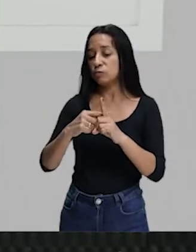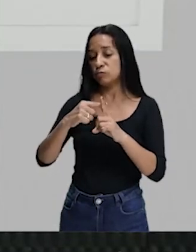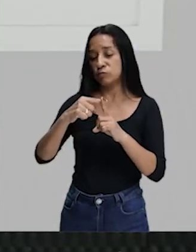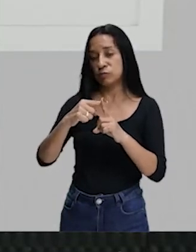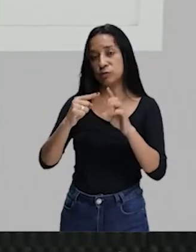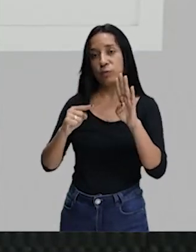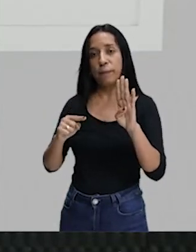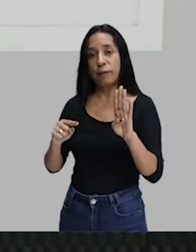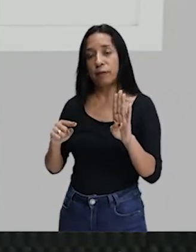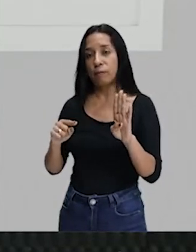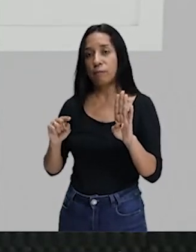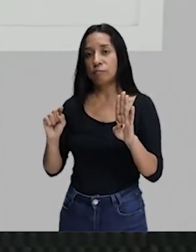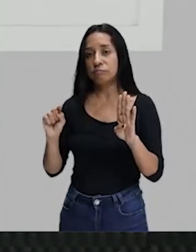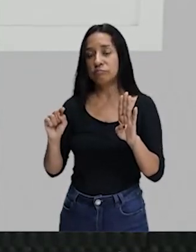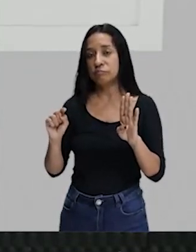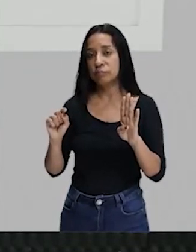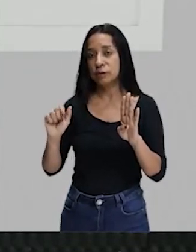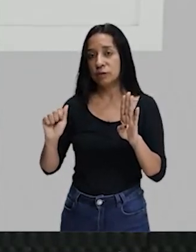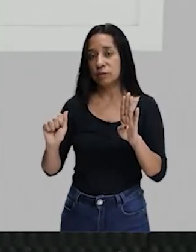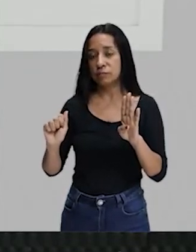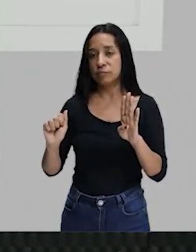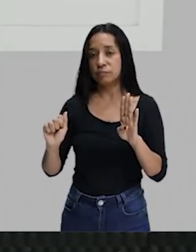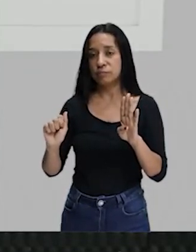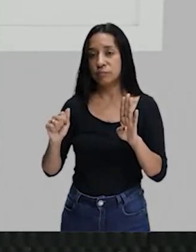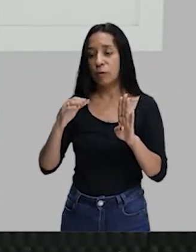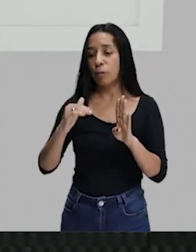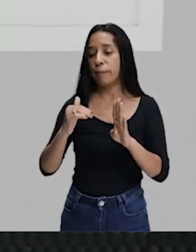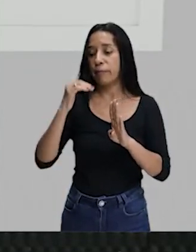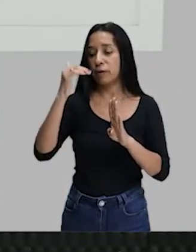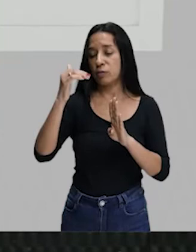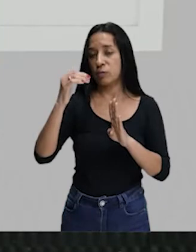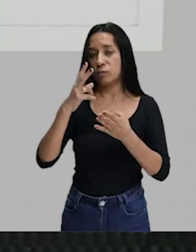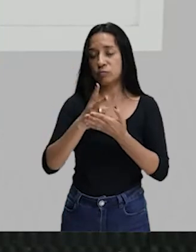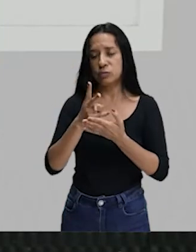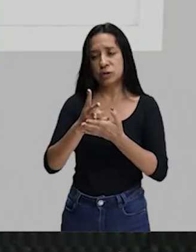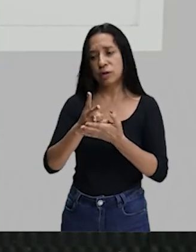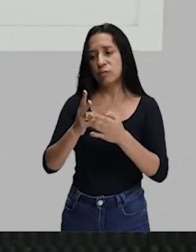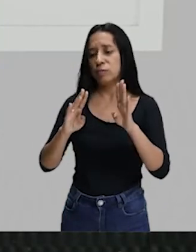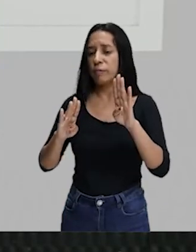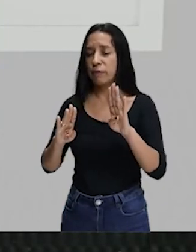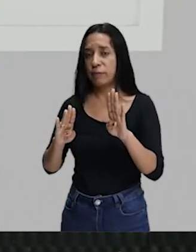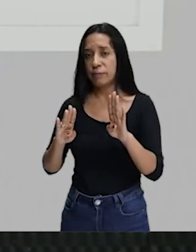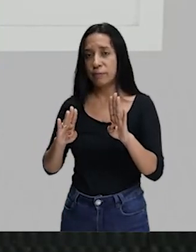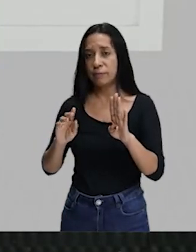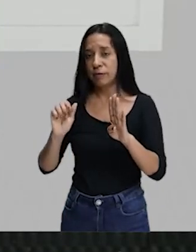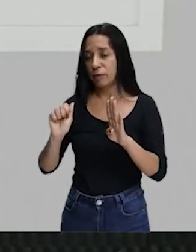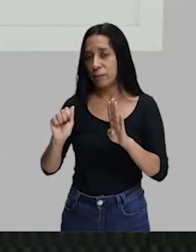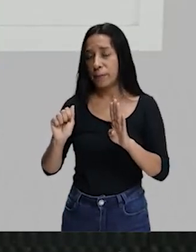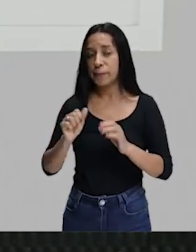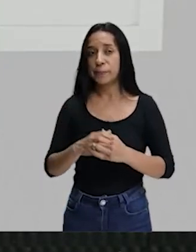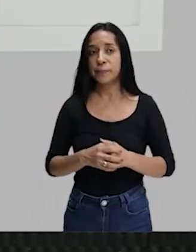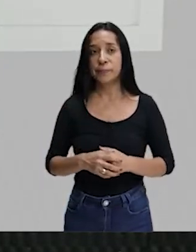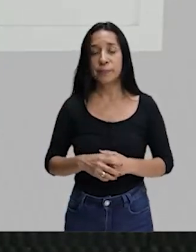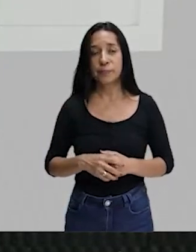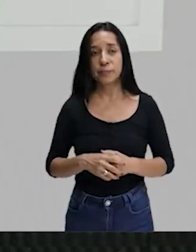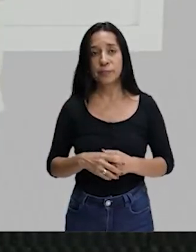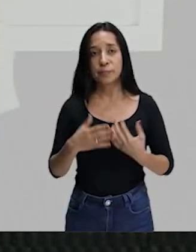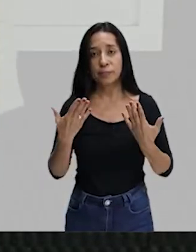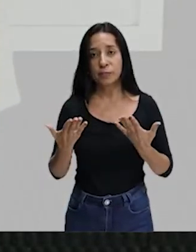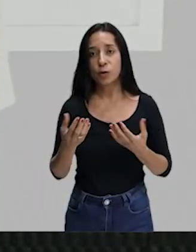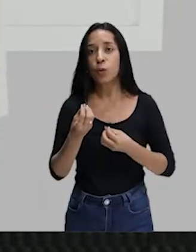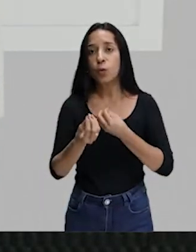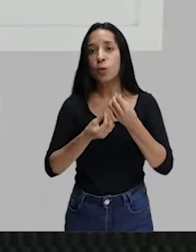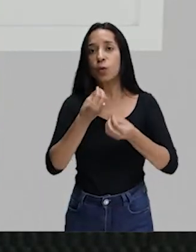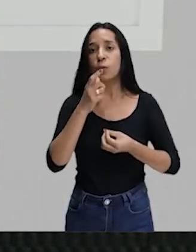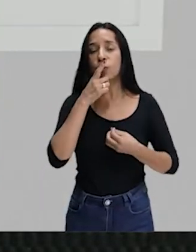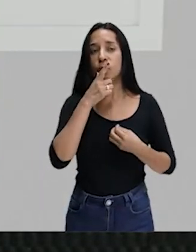incidindo, vai ser diferente, vai ser sempre maior do que a do estado B. Tá, ok? A da extremidade B. Bom, então como é que